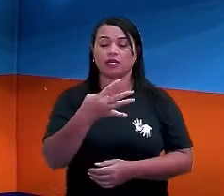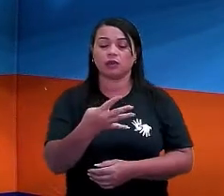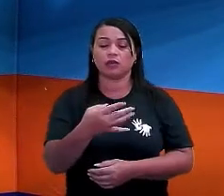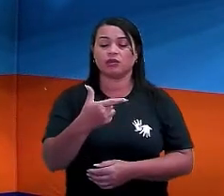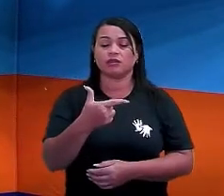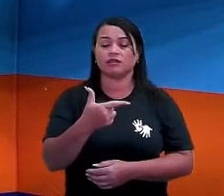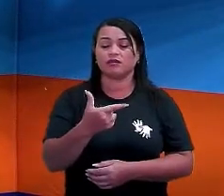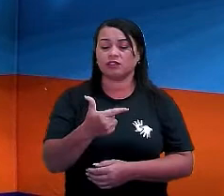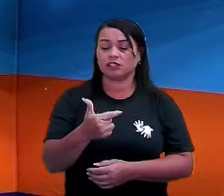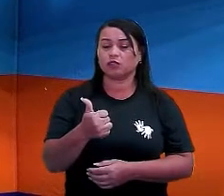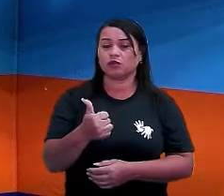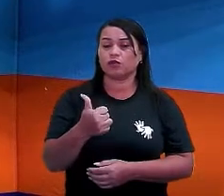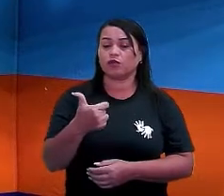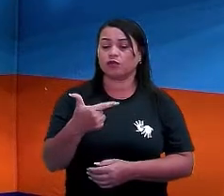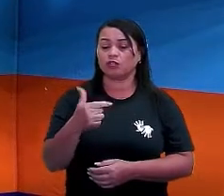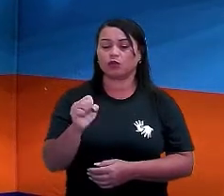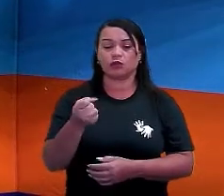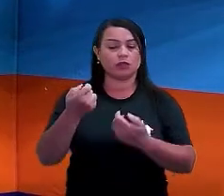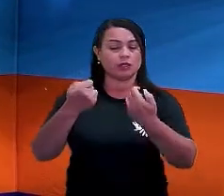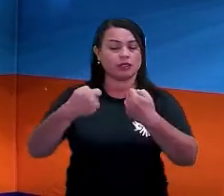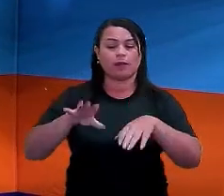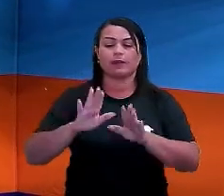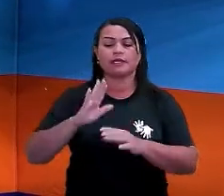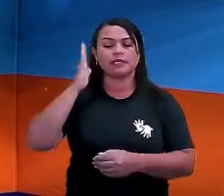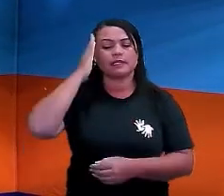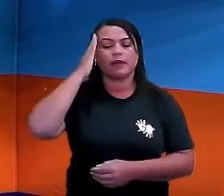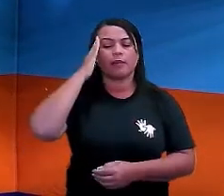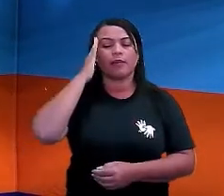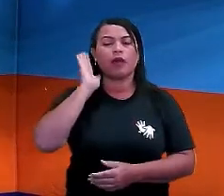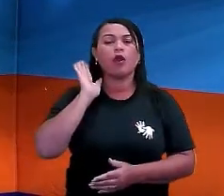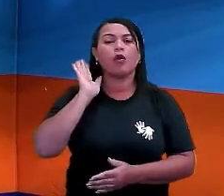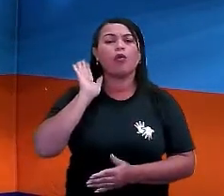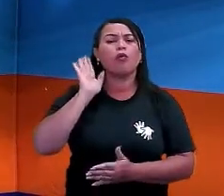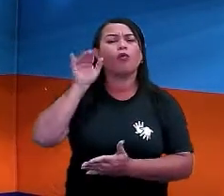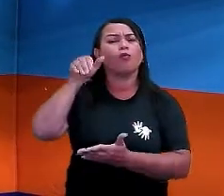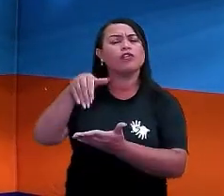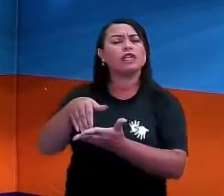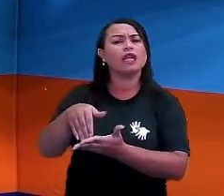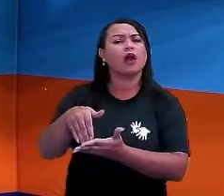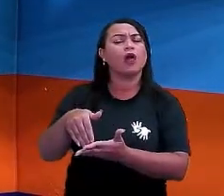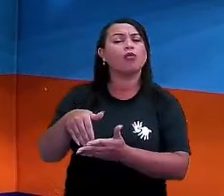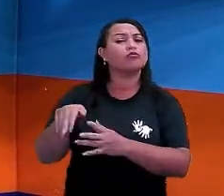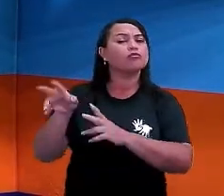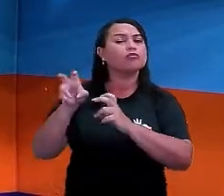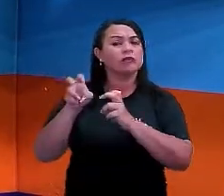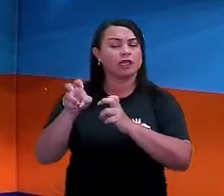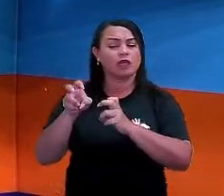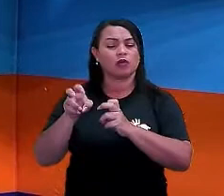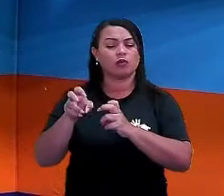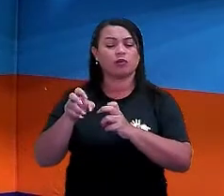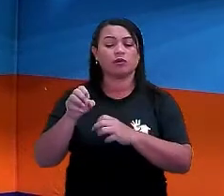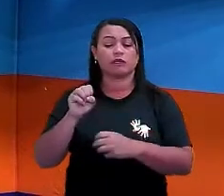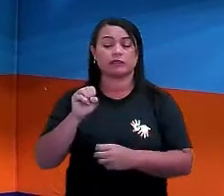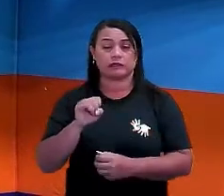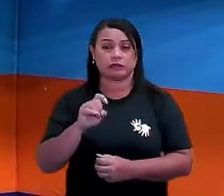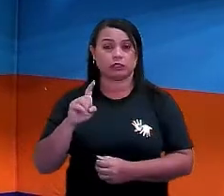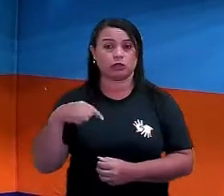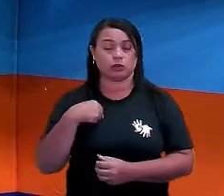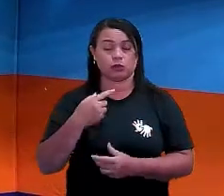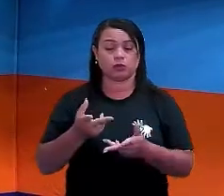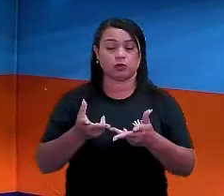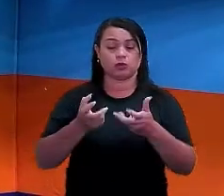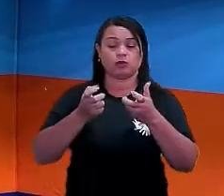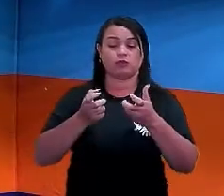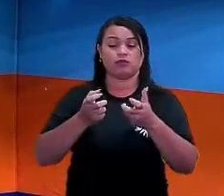21, 28, não é necessário saber o último termo para determinar o seguinte. Se a gente